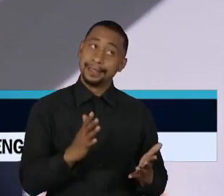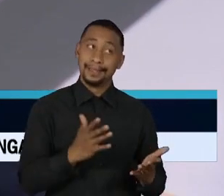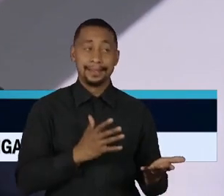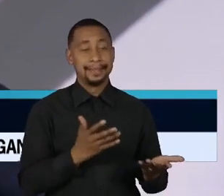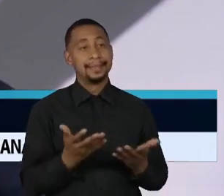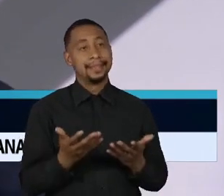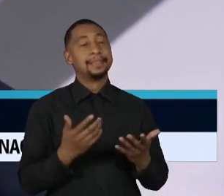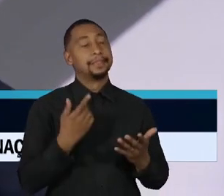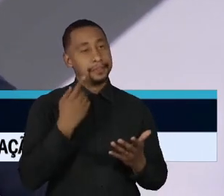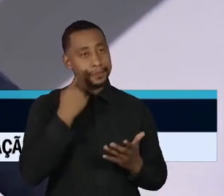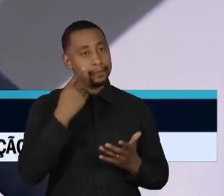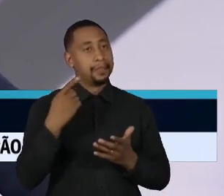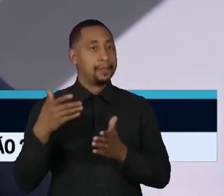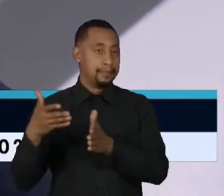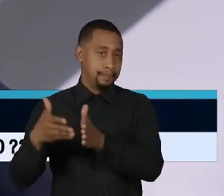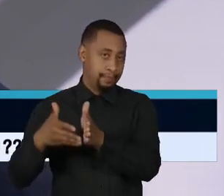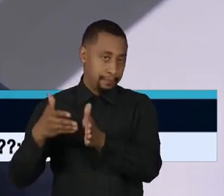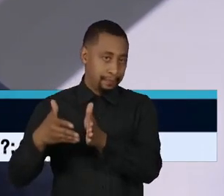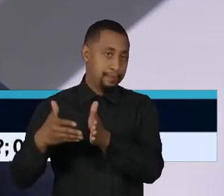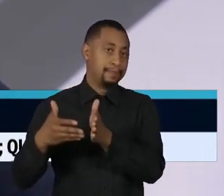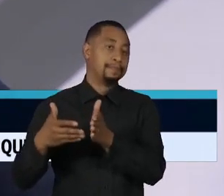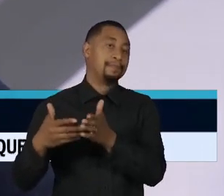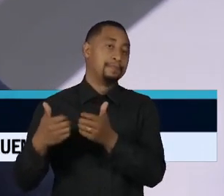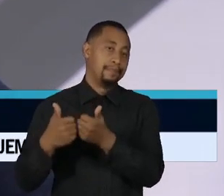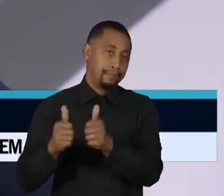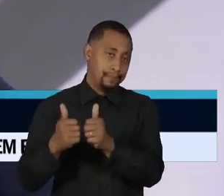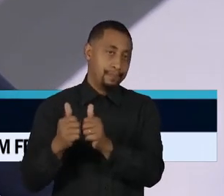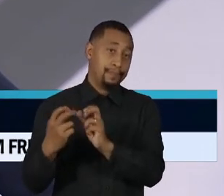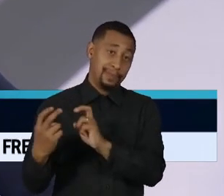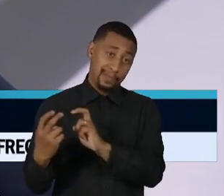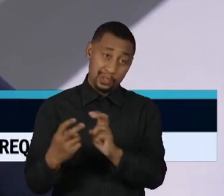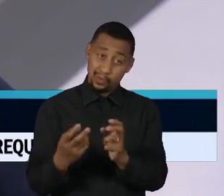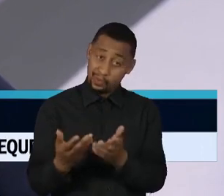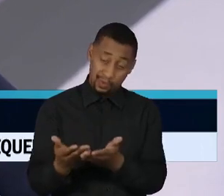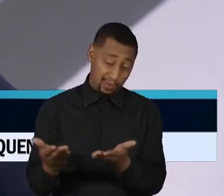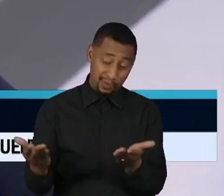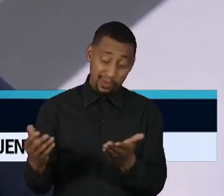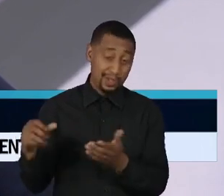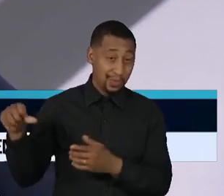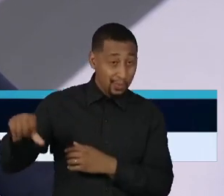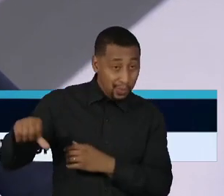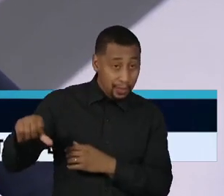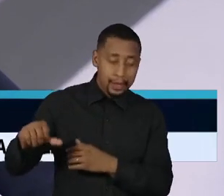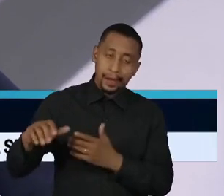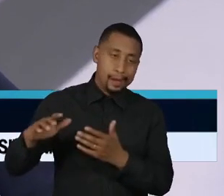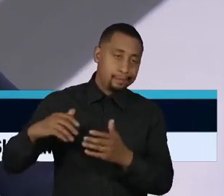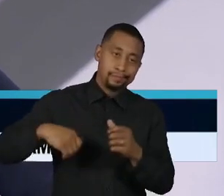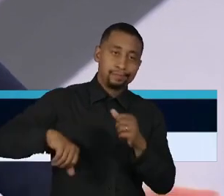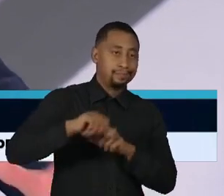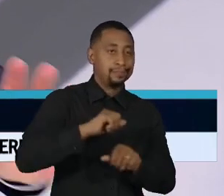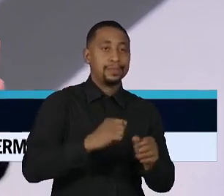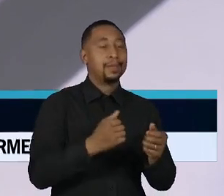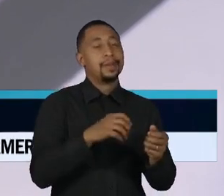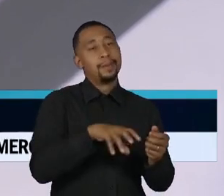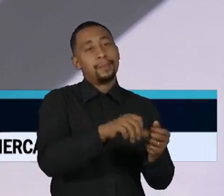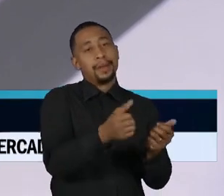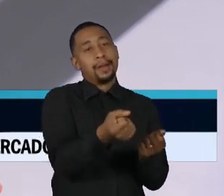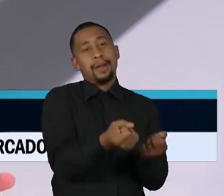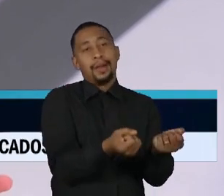do transporte público, naturalmente muitas pessoas recorrem ao transporte individual, o carro é